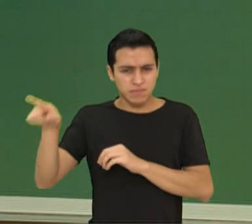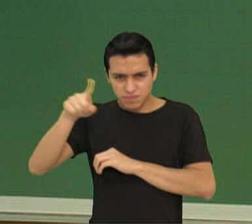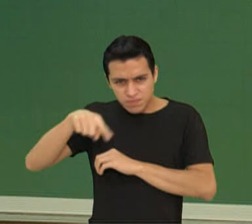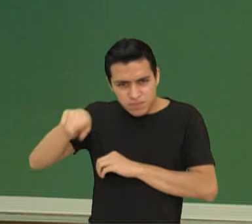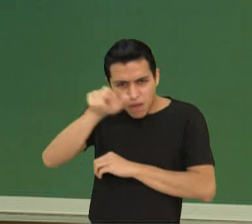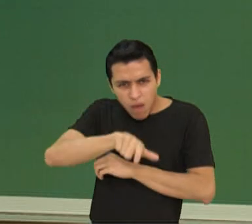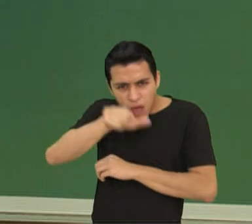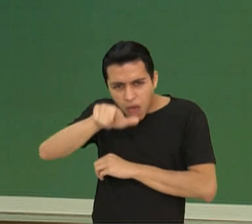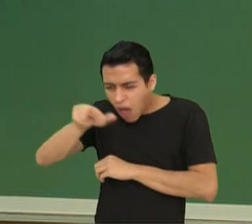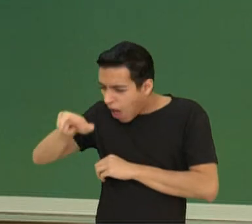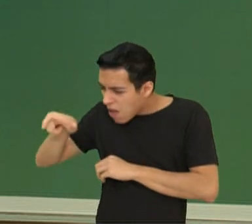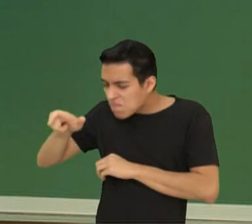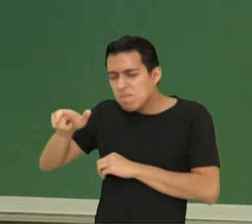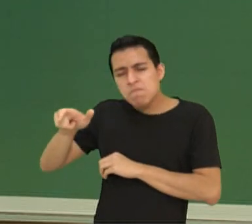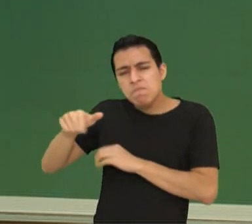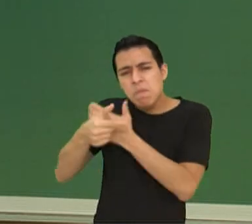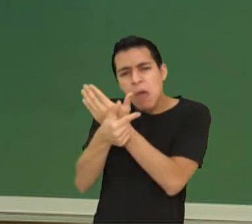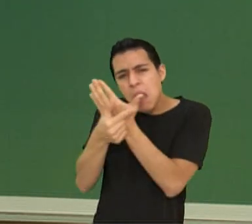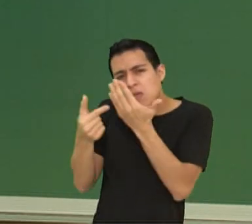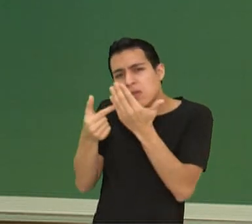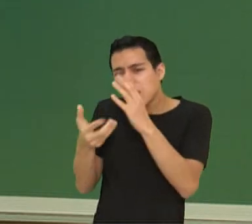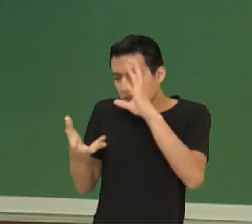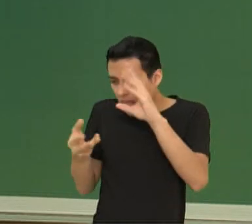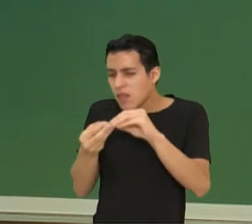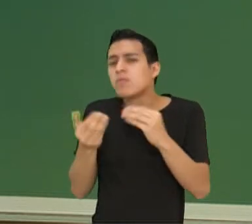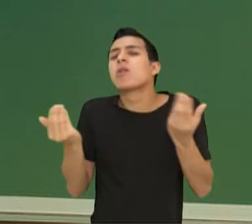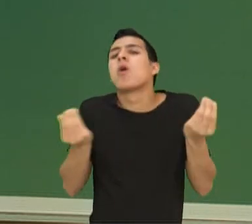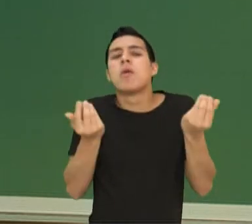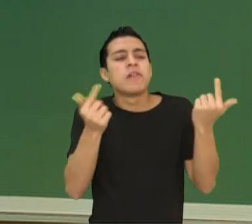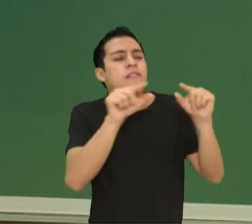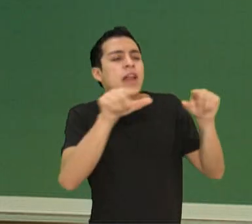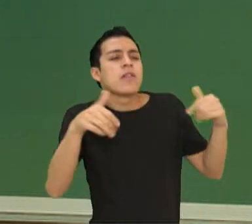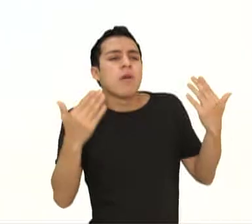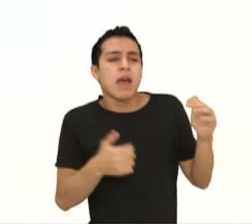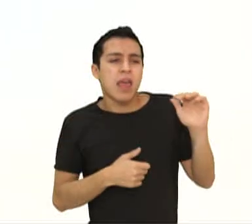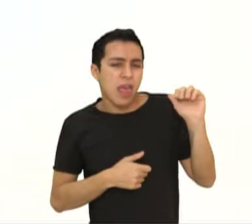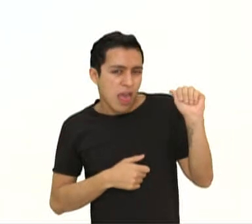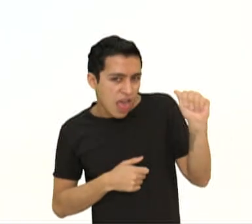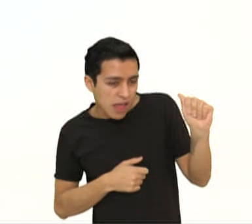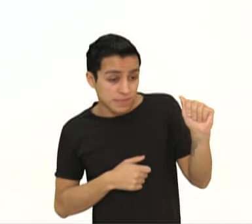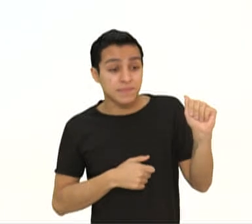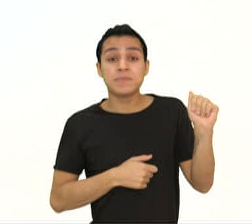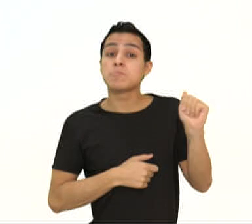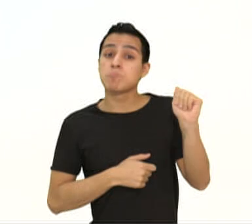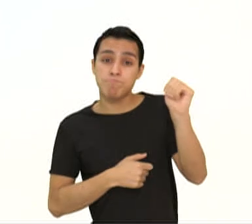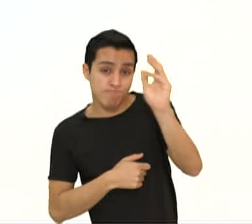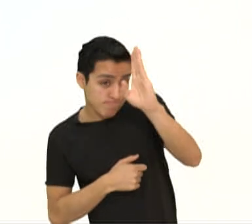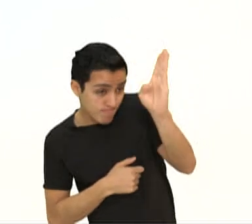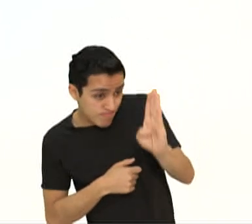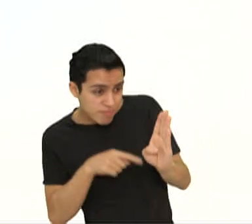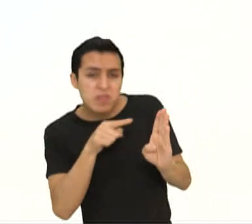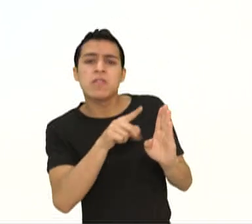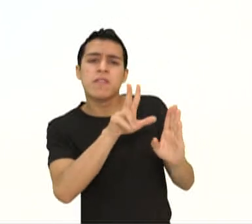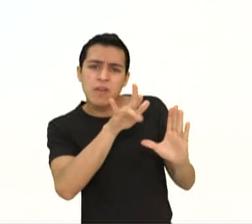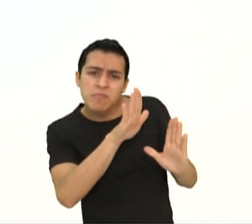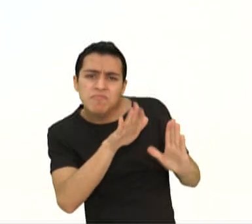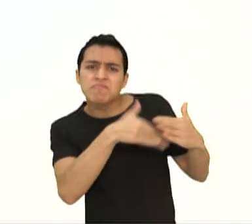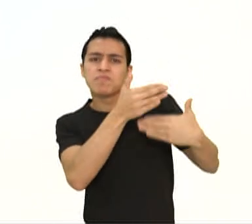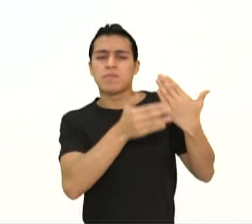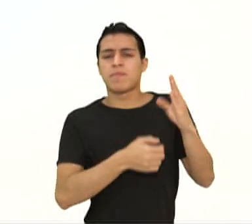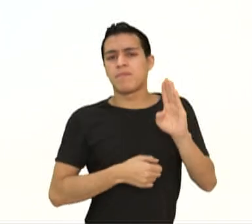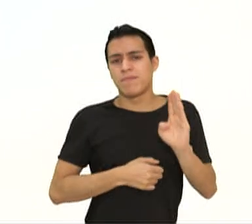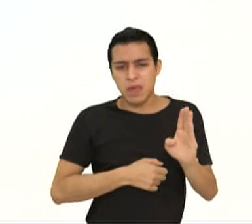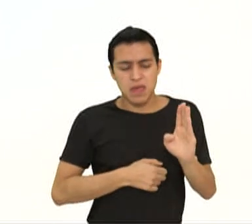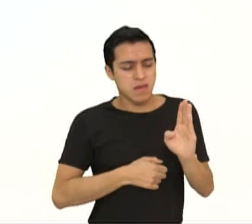autores, vocês podem sintetizar com uma ideia dessas. Vamos lá. Letra A, Brasil, um país que vai para frente. Letra